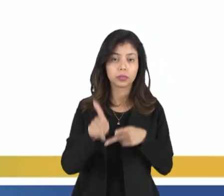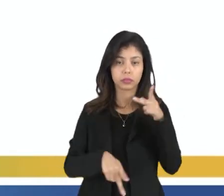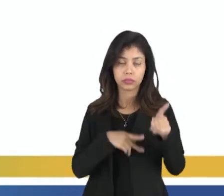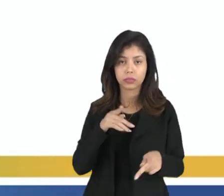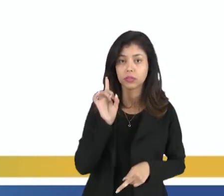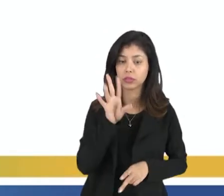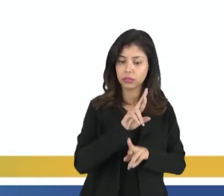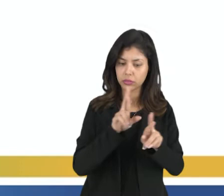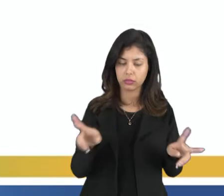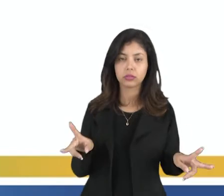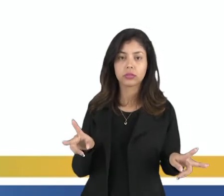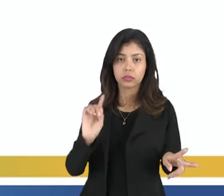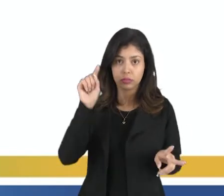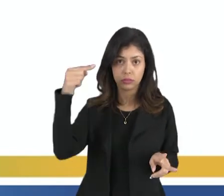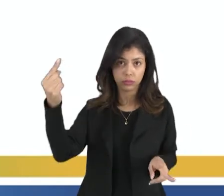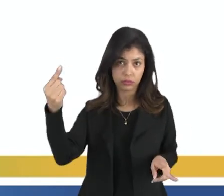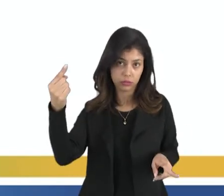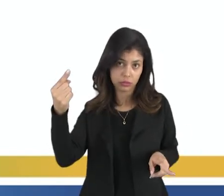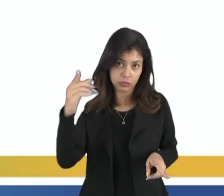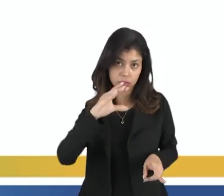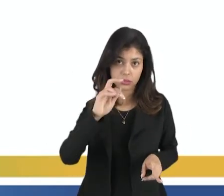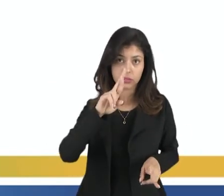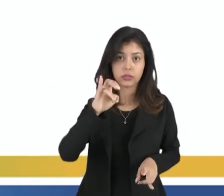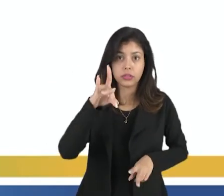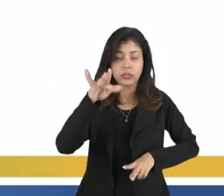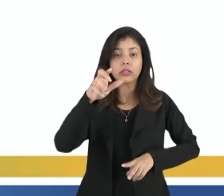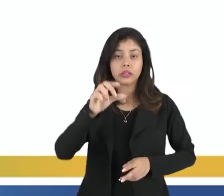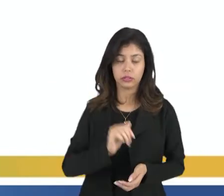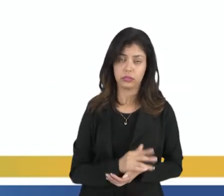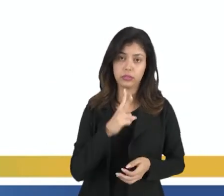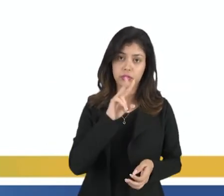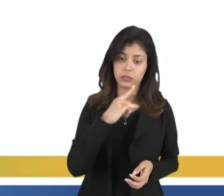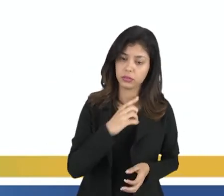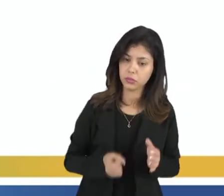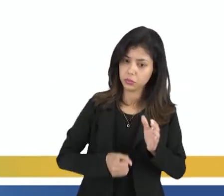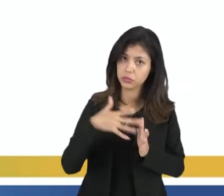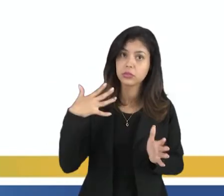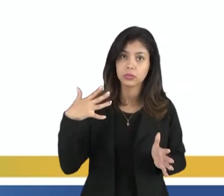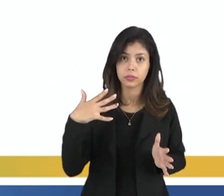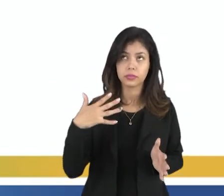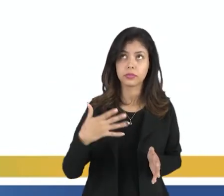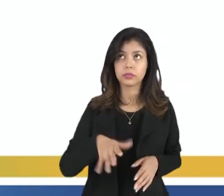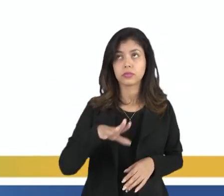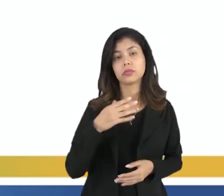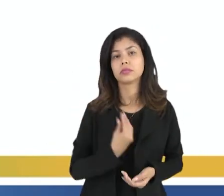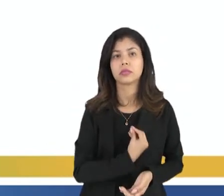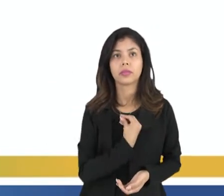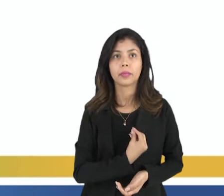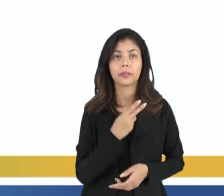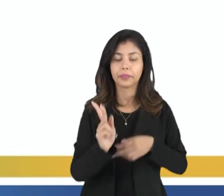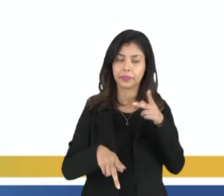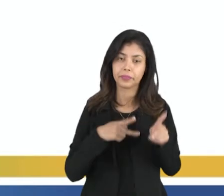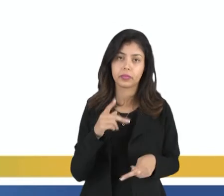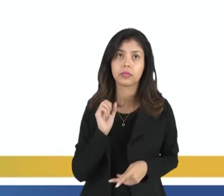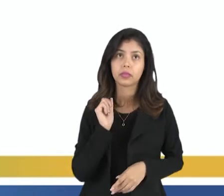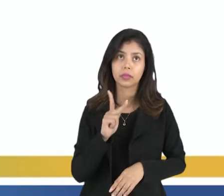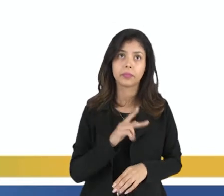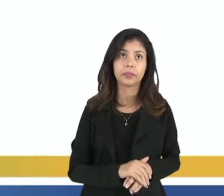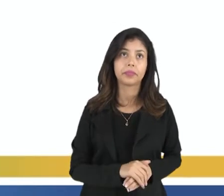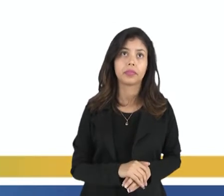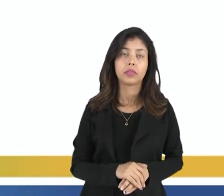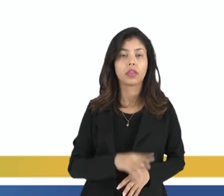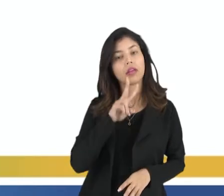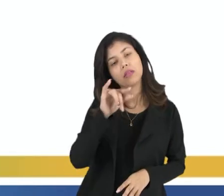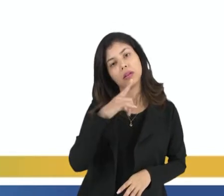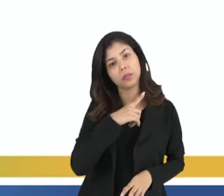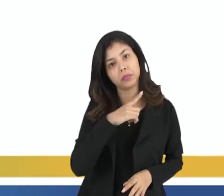povo, né? Só que diferente lá da Inconfidência Mineira, pessoal, é que a gente vai ter muito a presença da população, tá? Então,